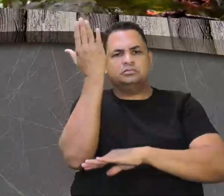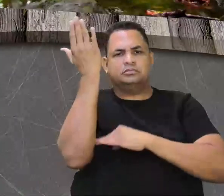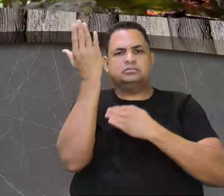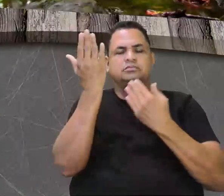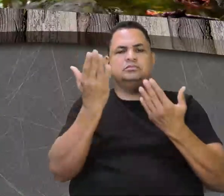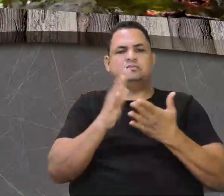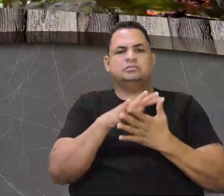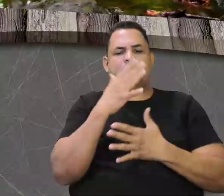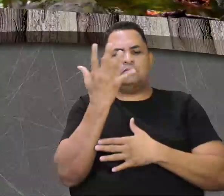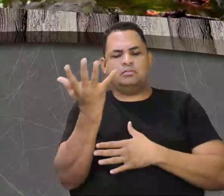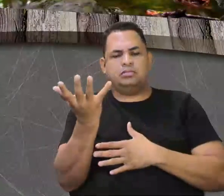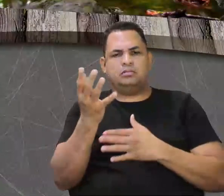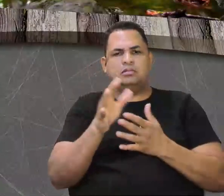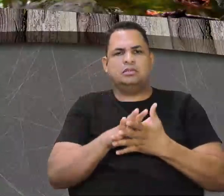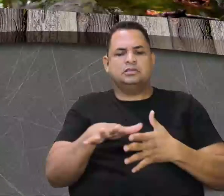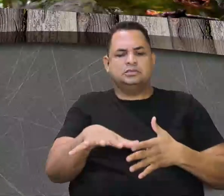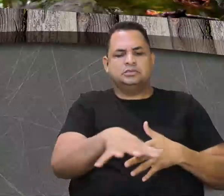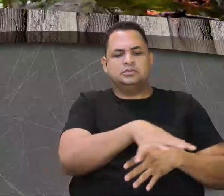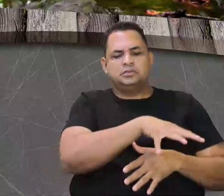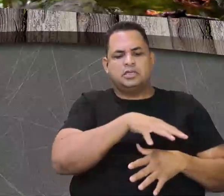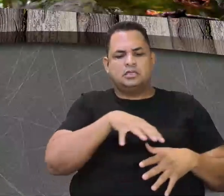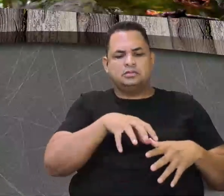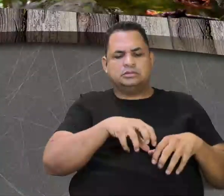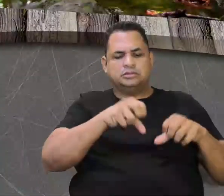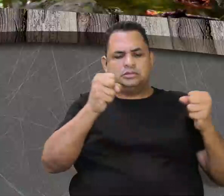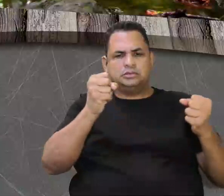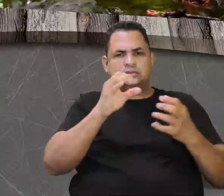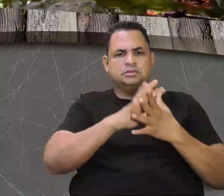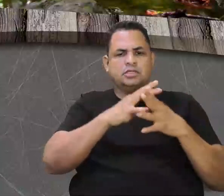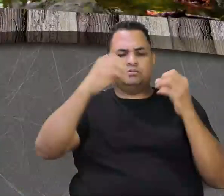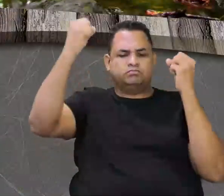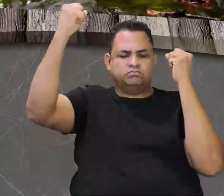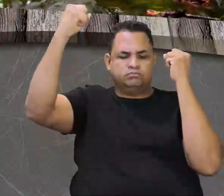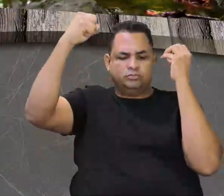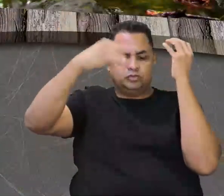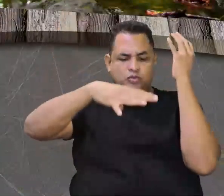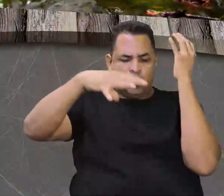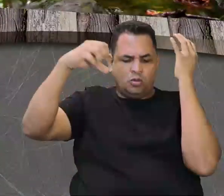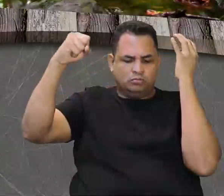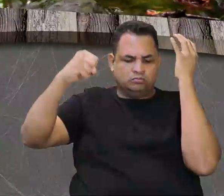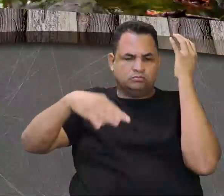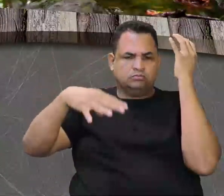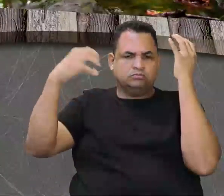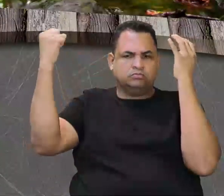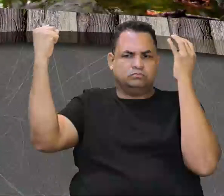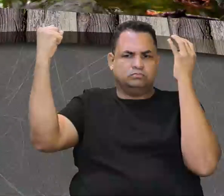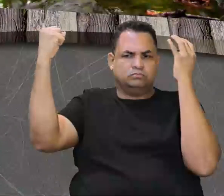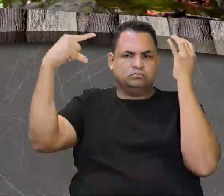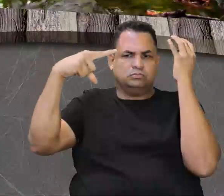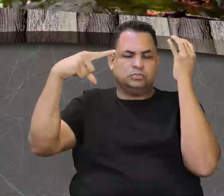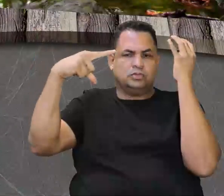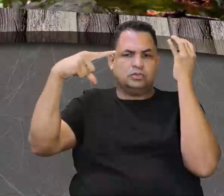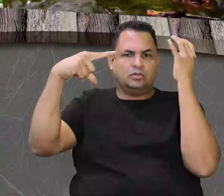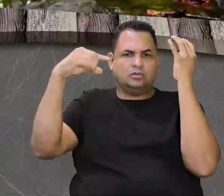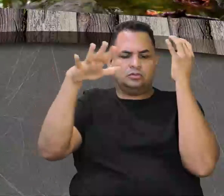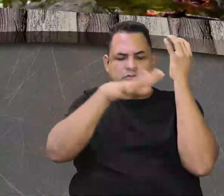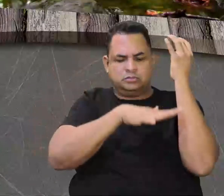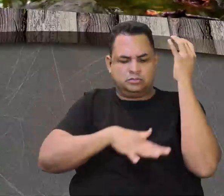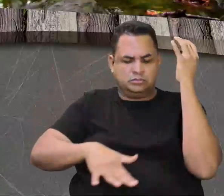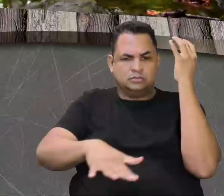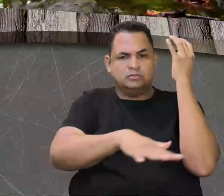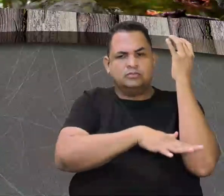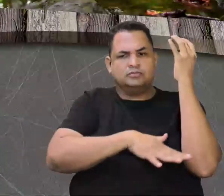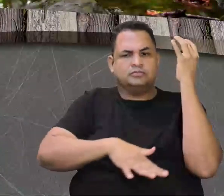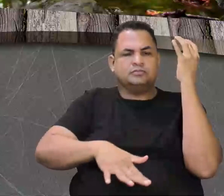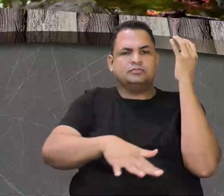essa parte dessa cobertura. A incidência do sol incidindo ali sobre esse material